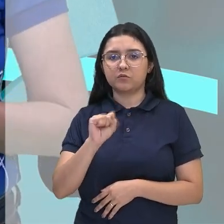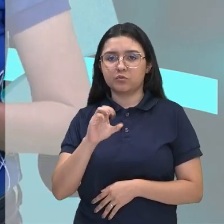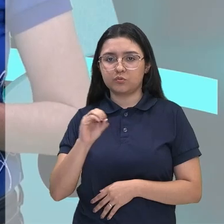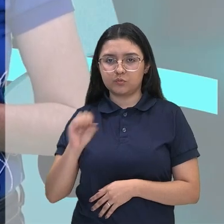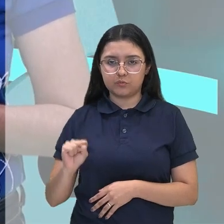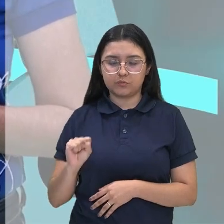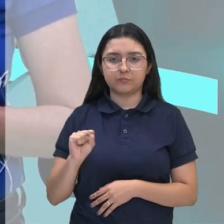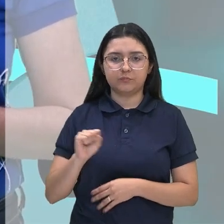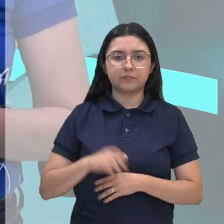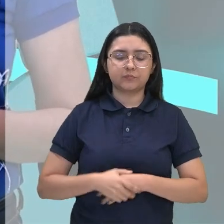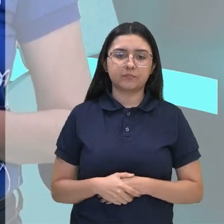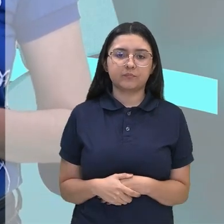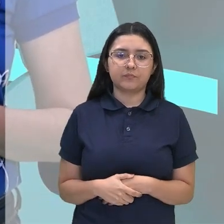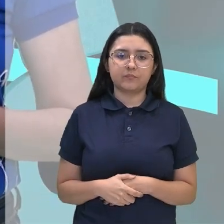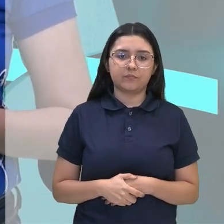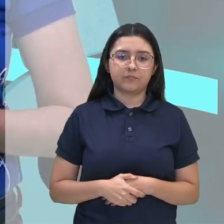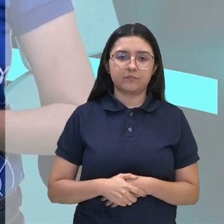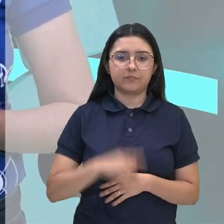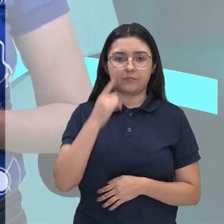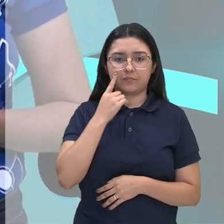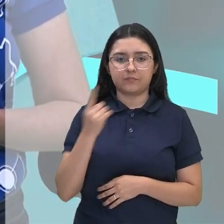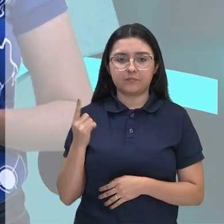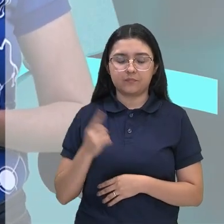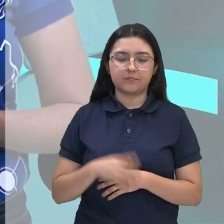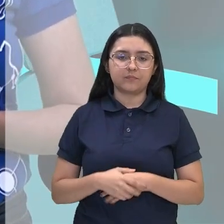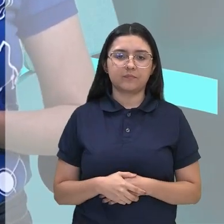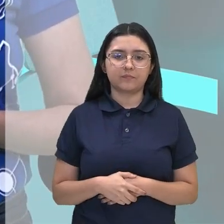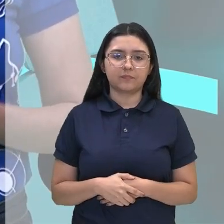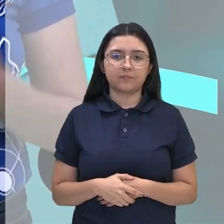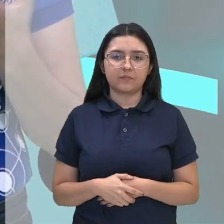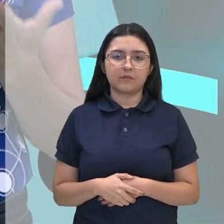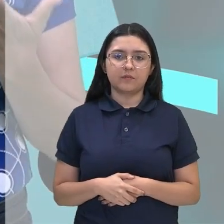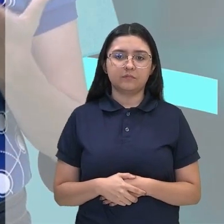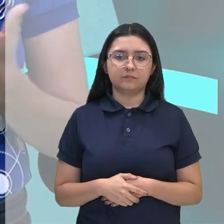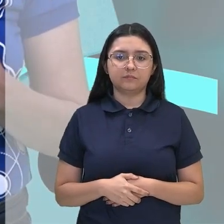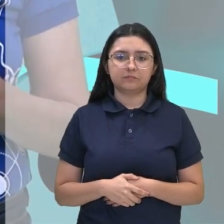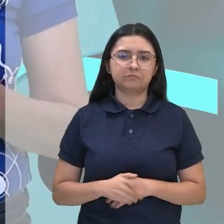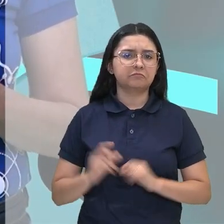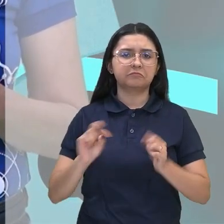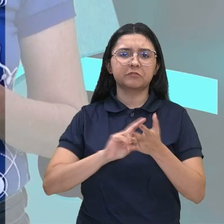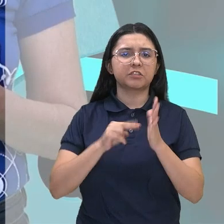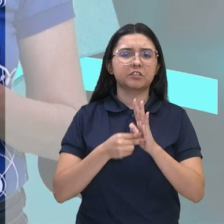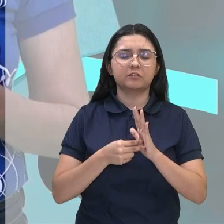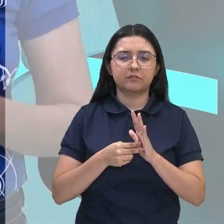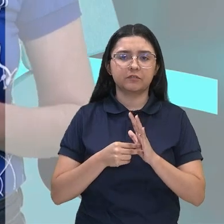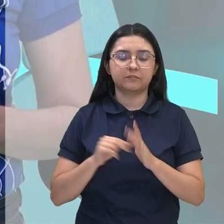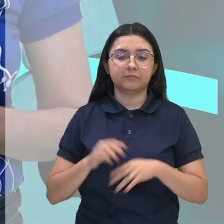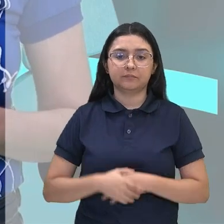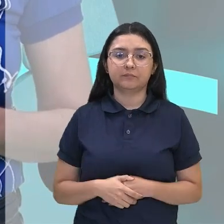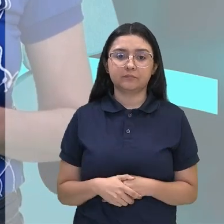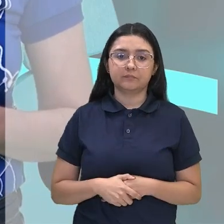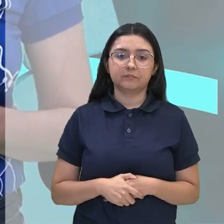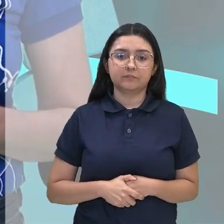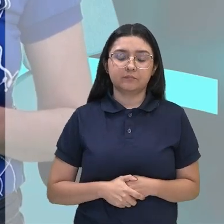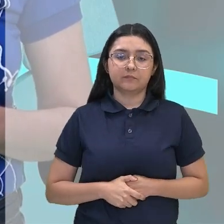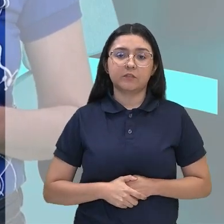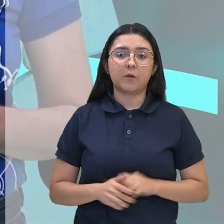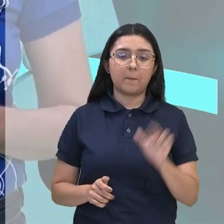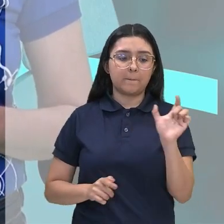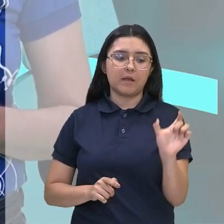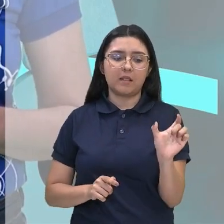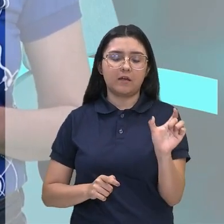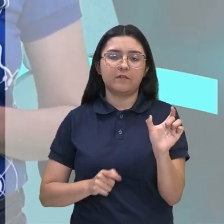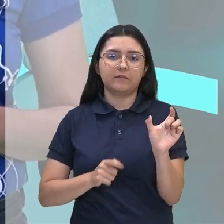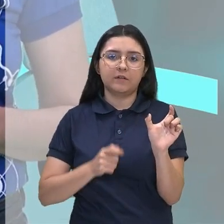false friends. Vamos ver um pouquinho deles, como é que eles são. O que são esses false friends? São palavras